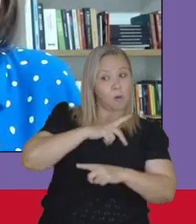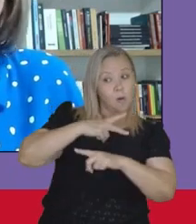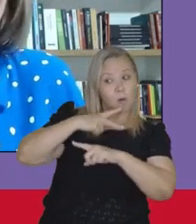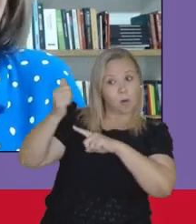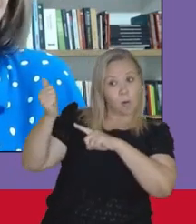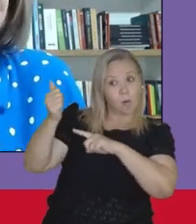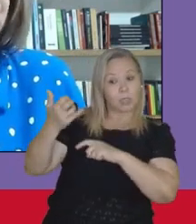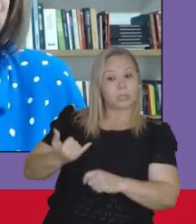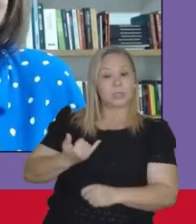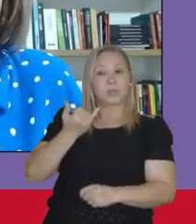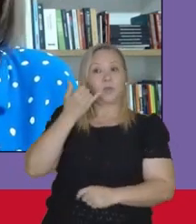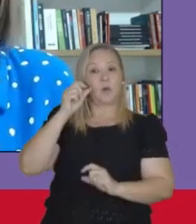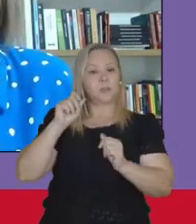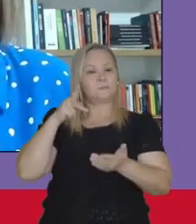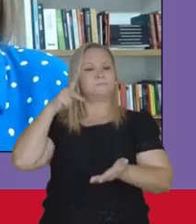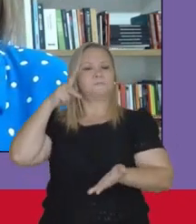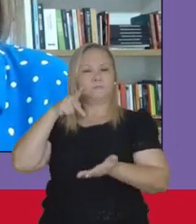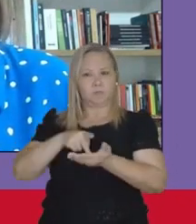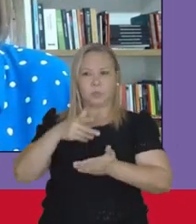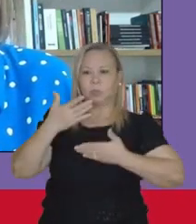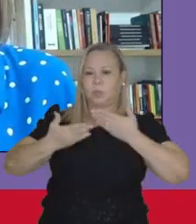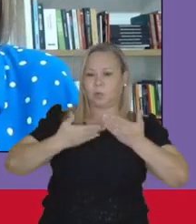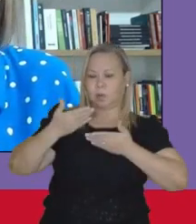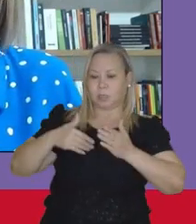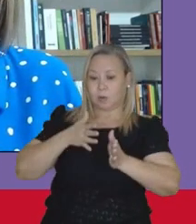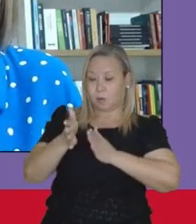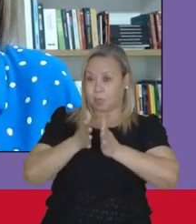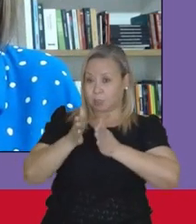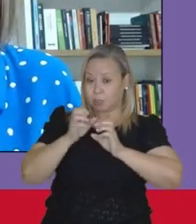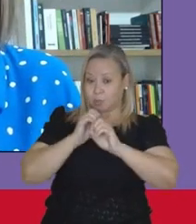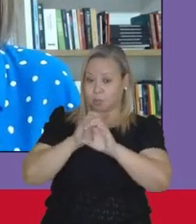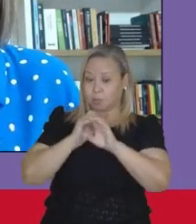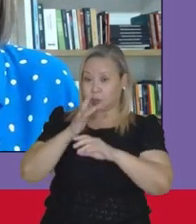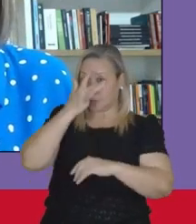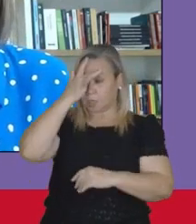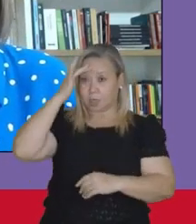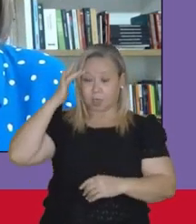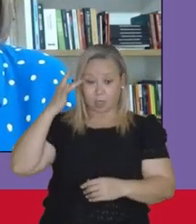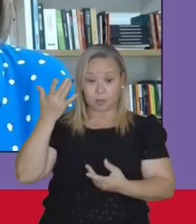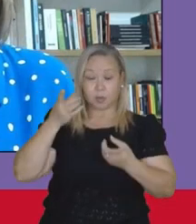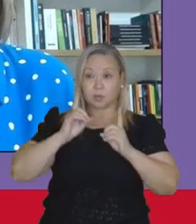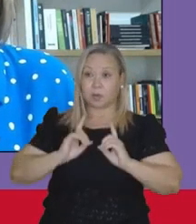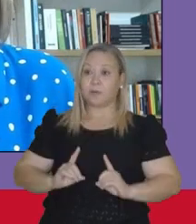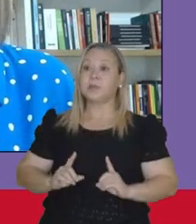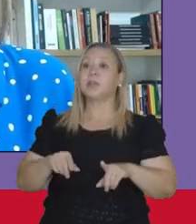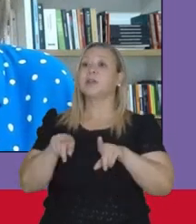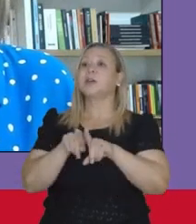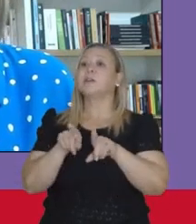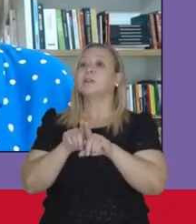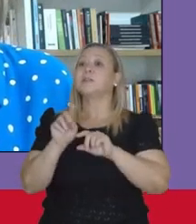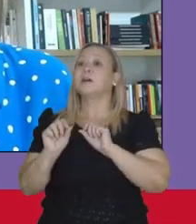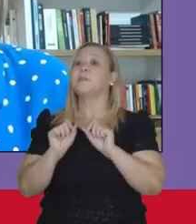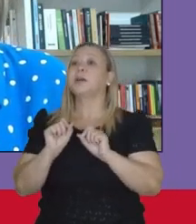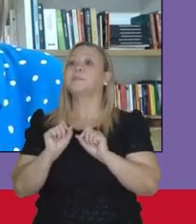muito importantes e efetivas com relação ao acesso à educação das pessoas com deficiência, e também,